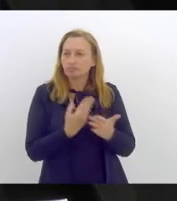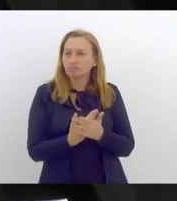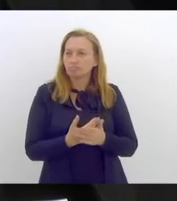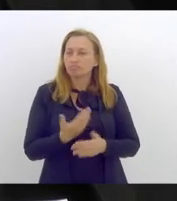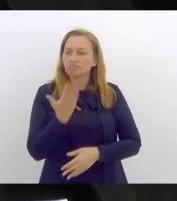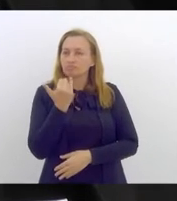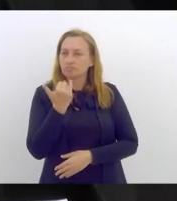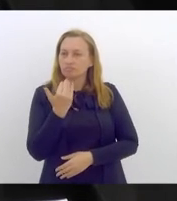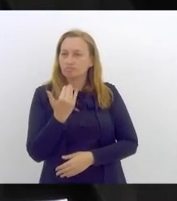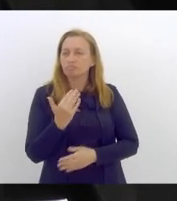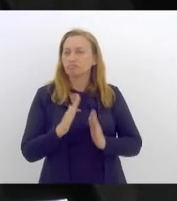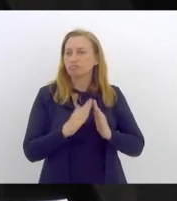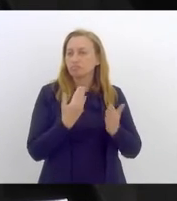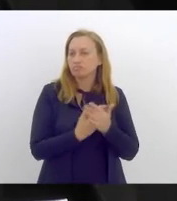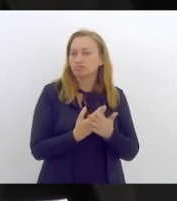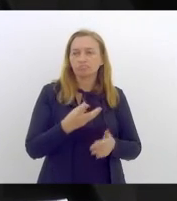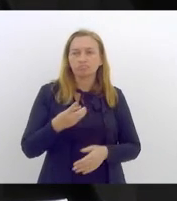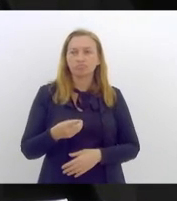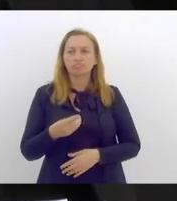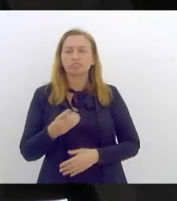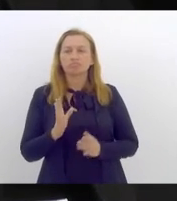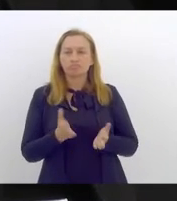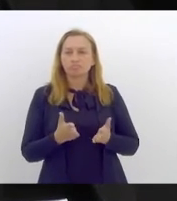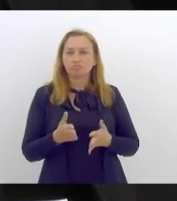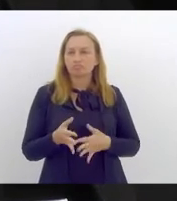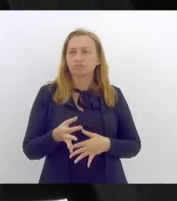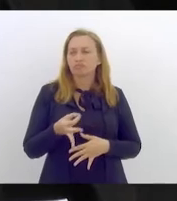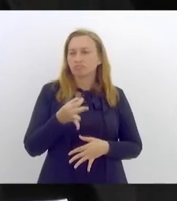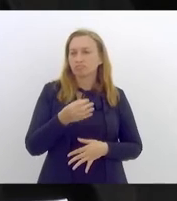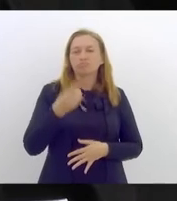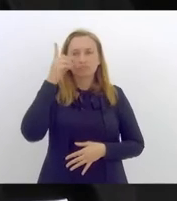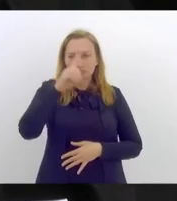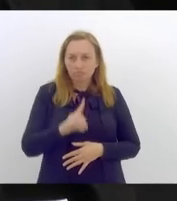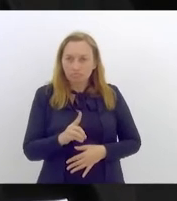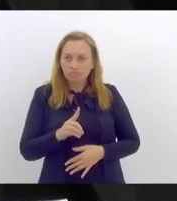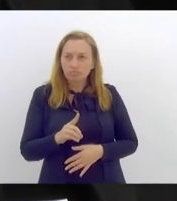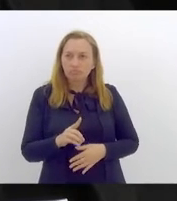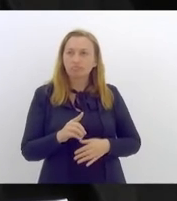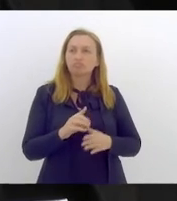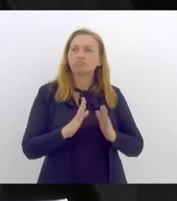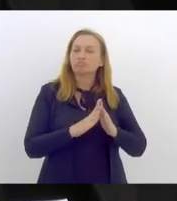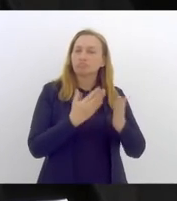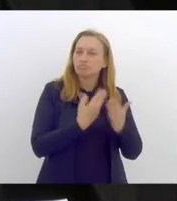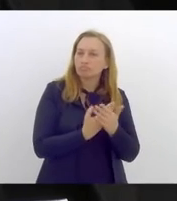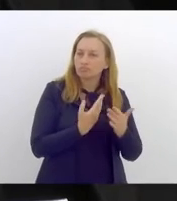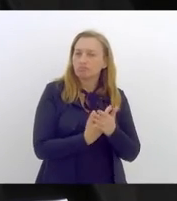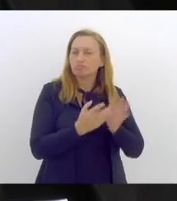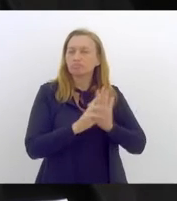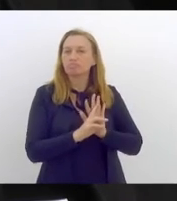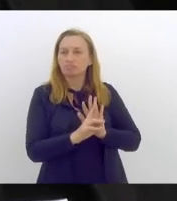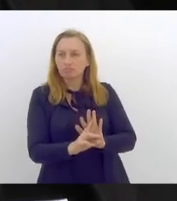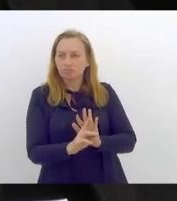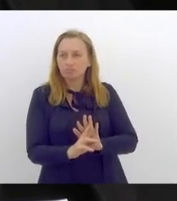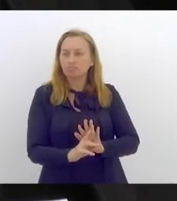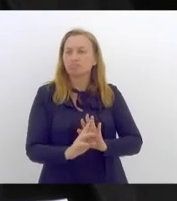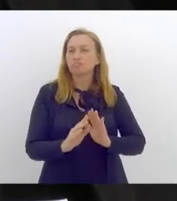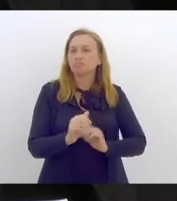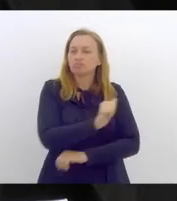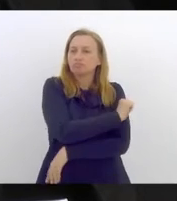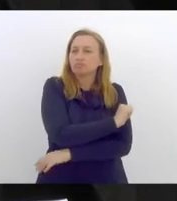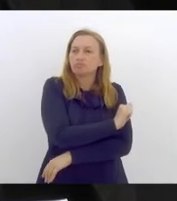merenda escolar, deputada Marta Rocha. Hoje, o depoimento das audiências de diretor de escola, de representação de estudante, de professores do CEP,